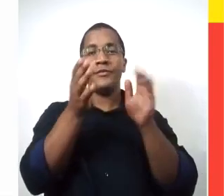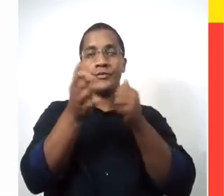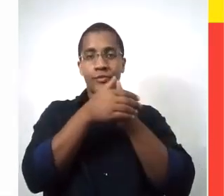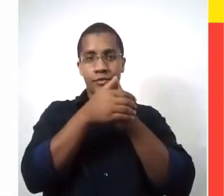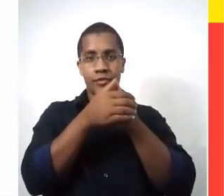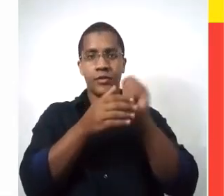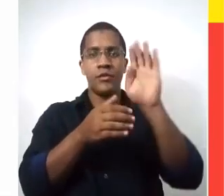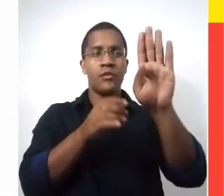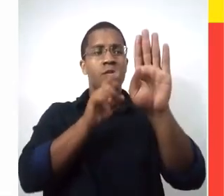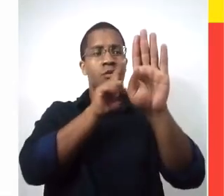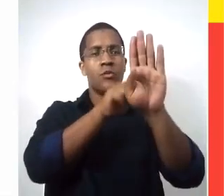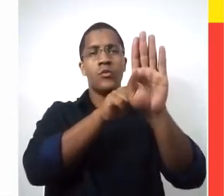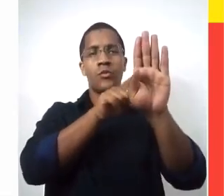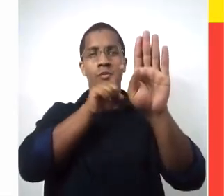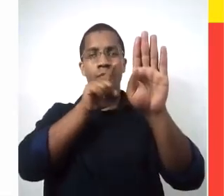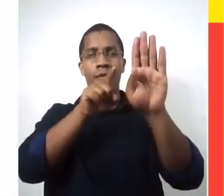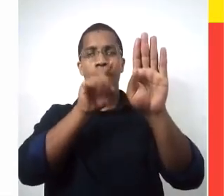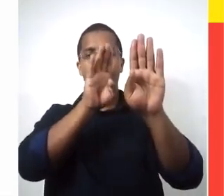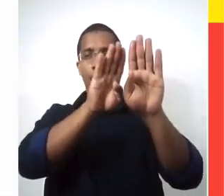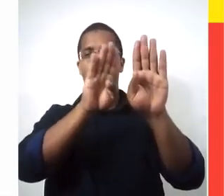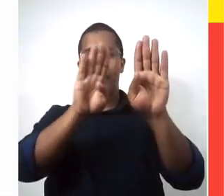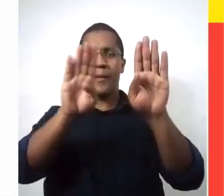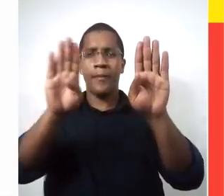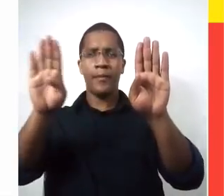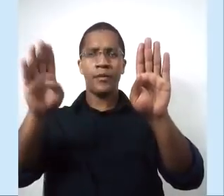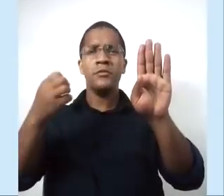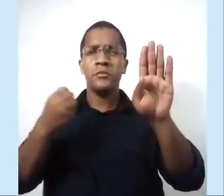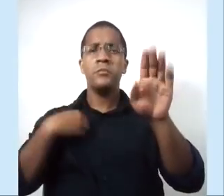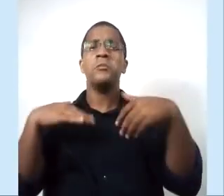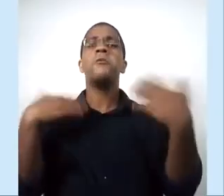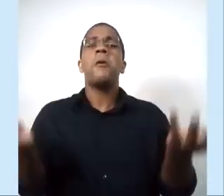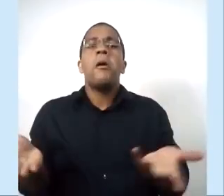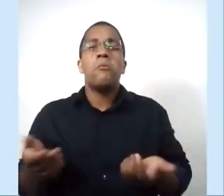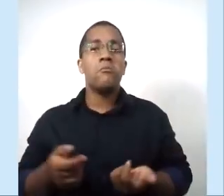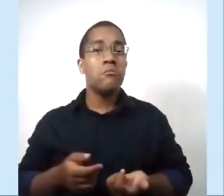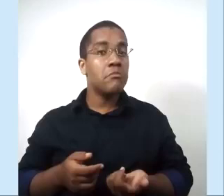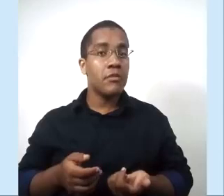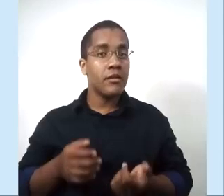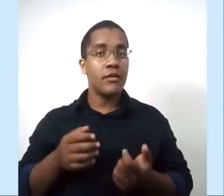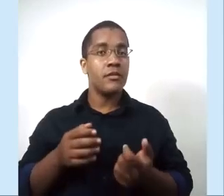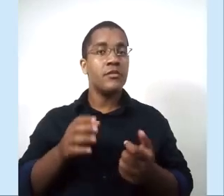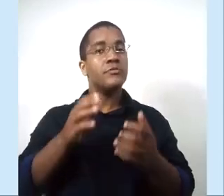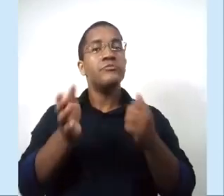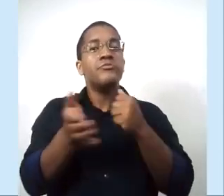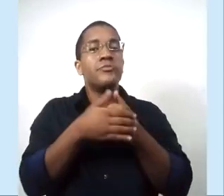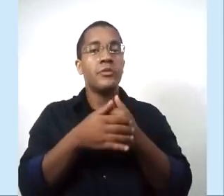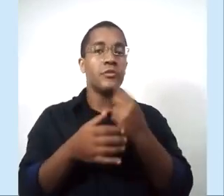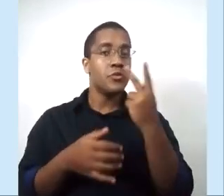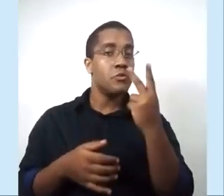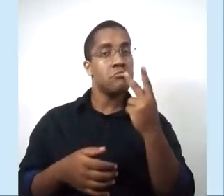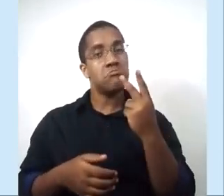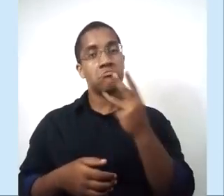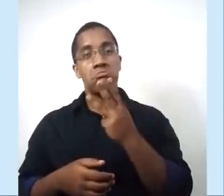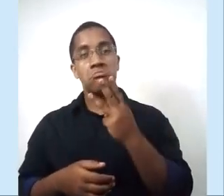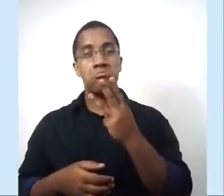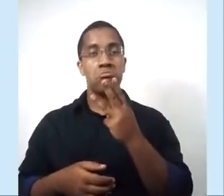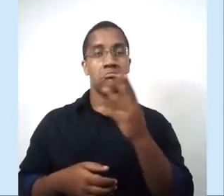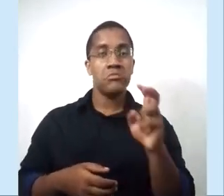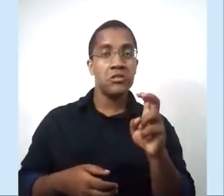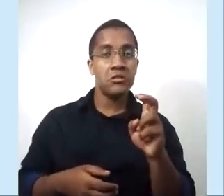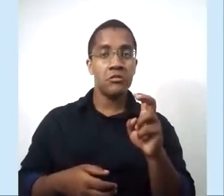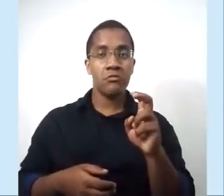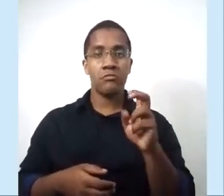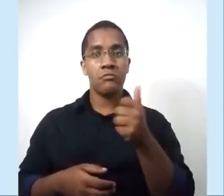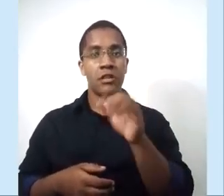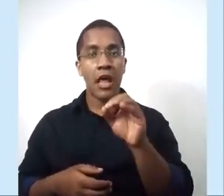número atrás do apagador? Aí vocês podem até dizer, tu está escondendo 2, está escondendo 3, está escondendo